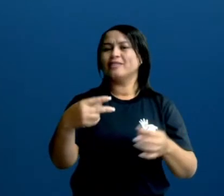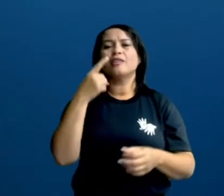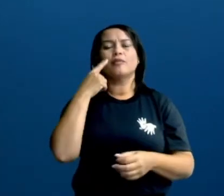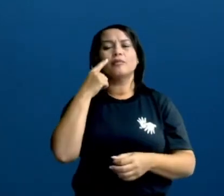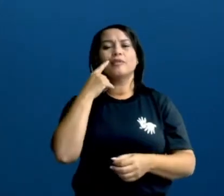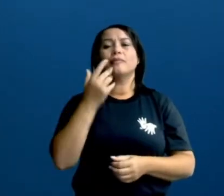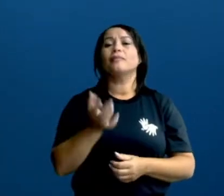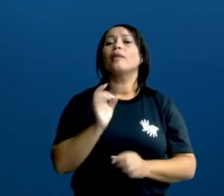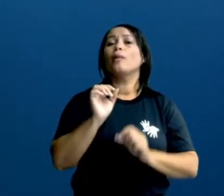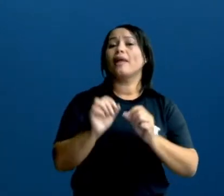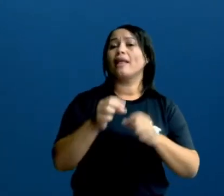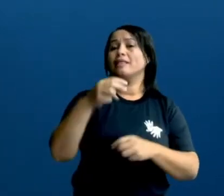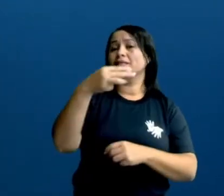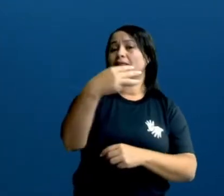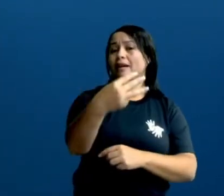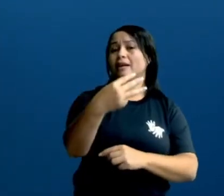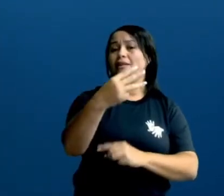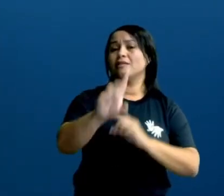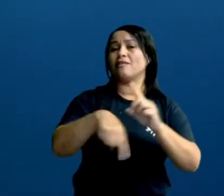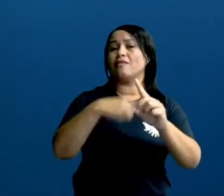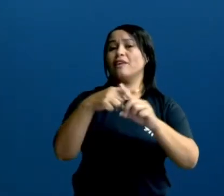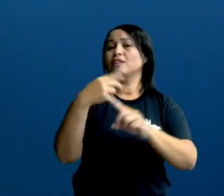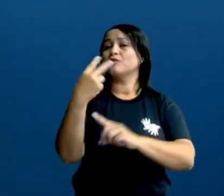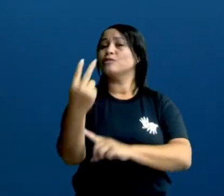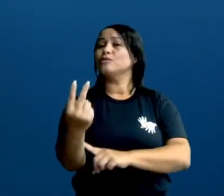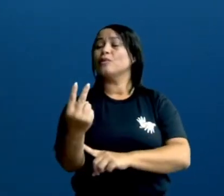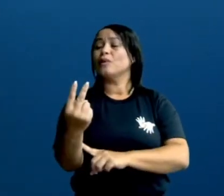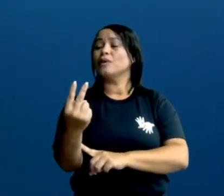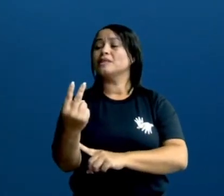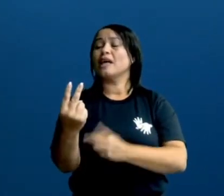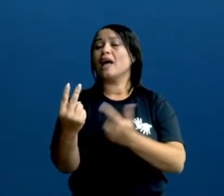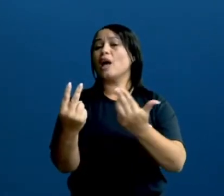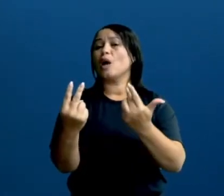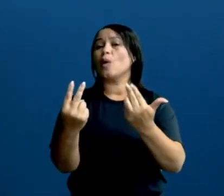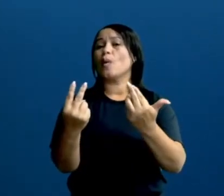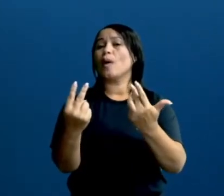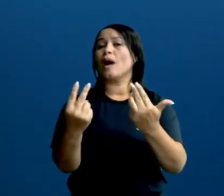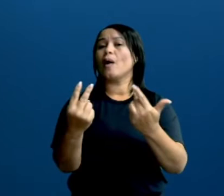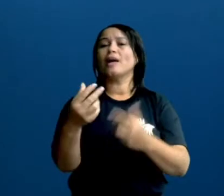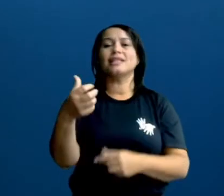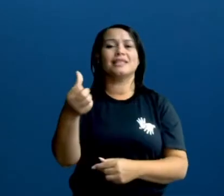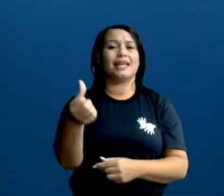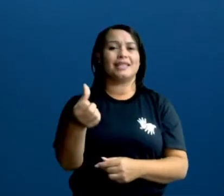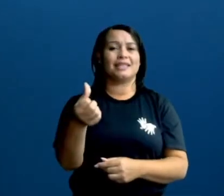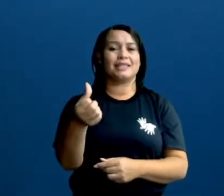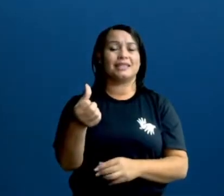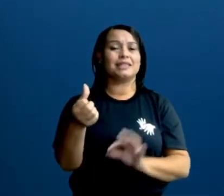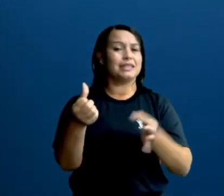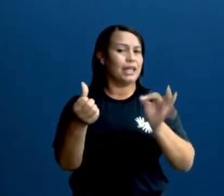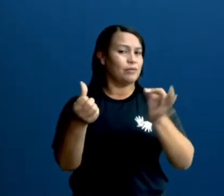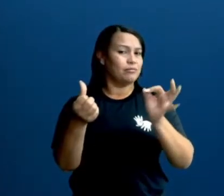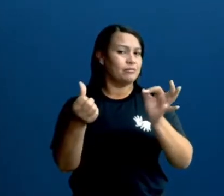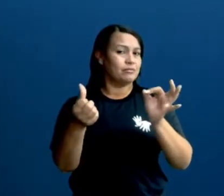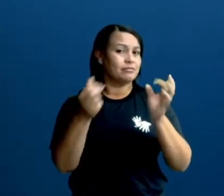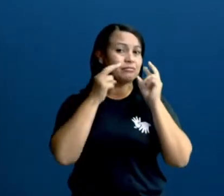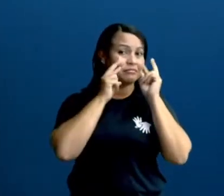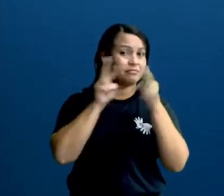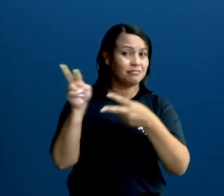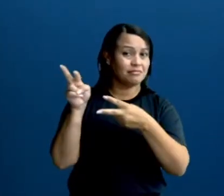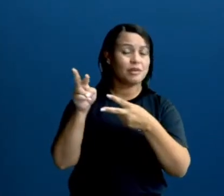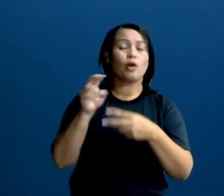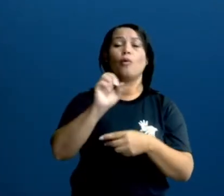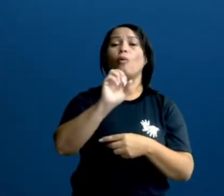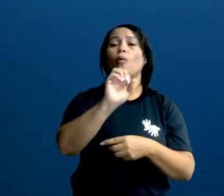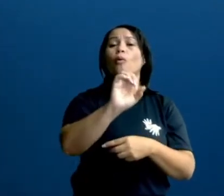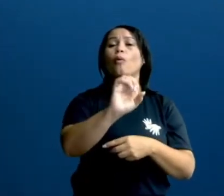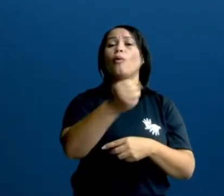ok? Ó, 3 vezes 2 é igual a quanto? A 6. Confere? Então, ó, 8